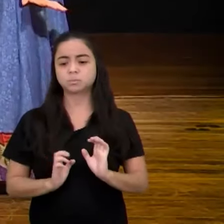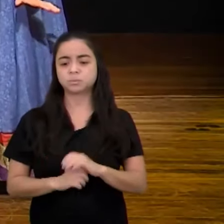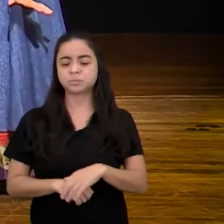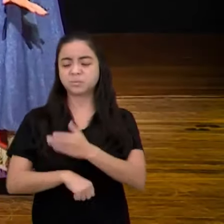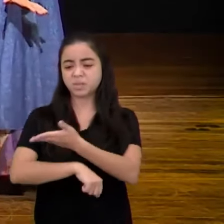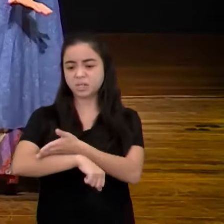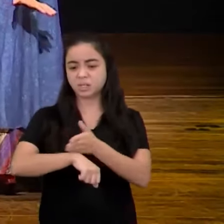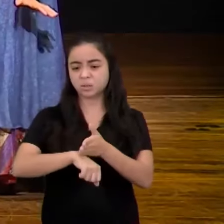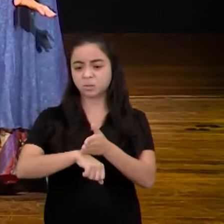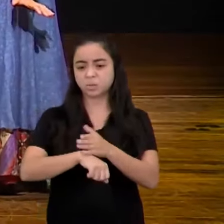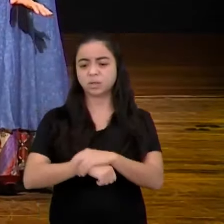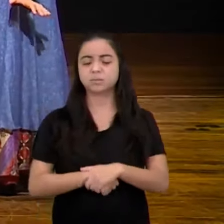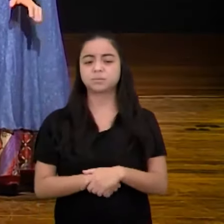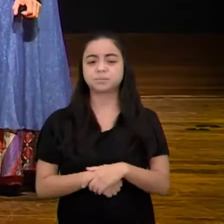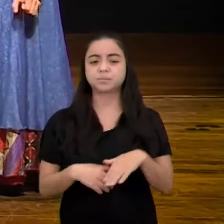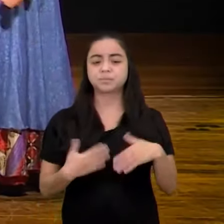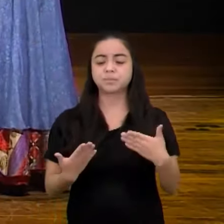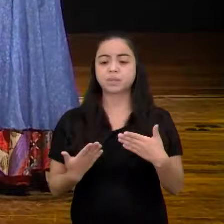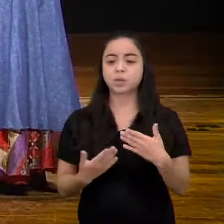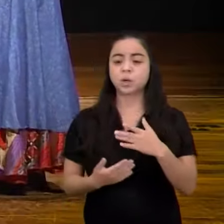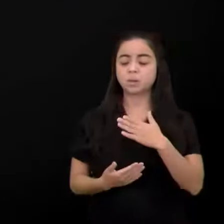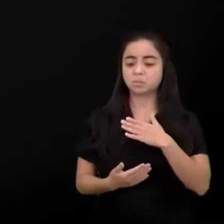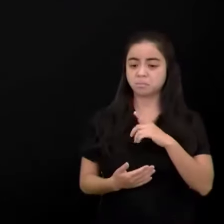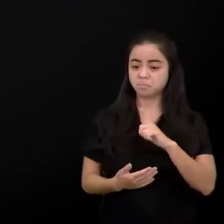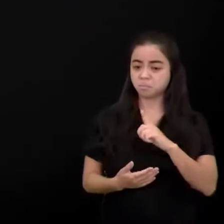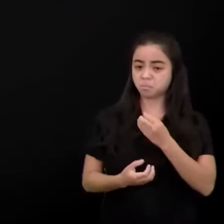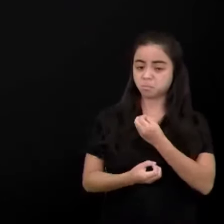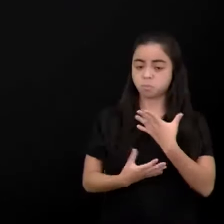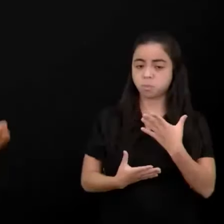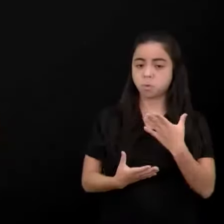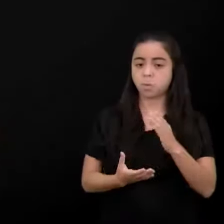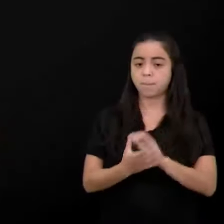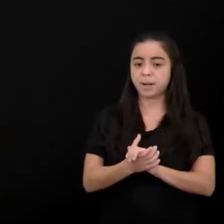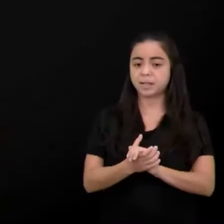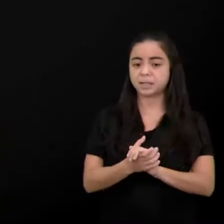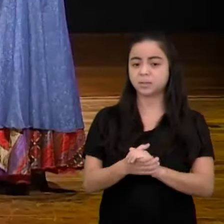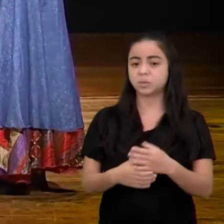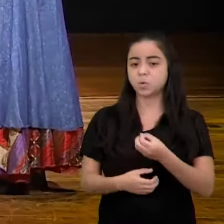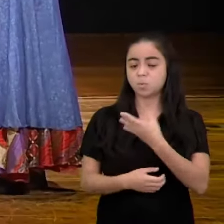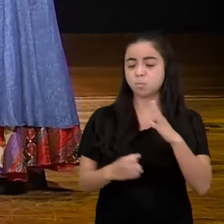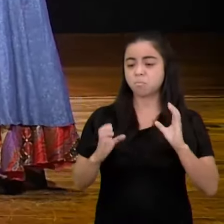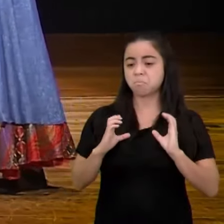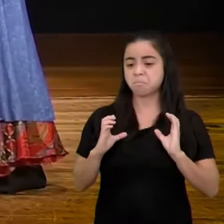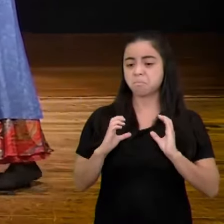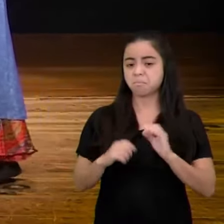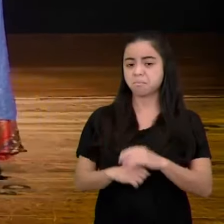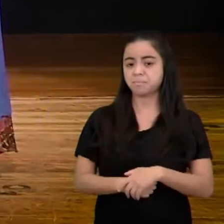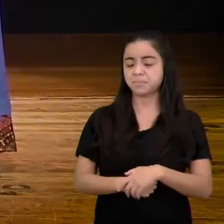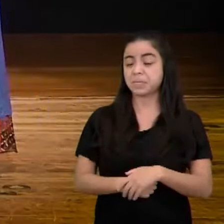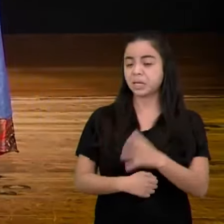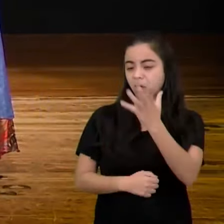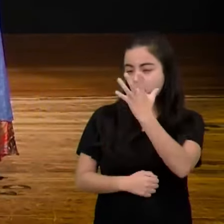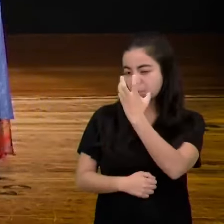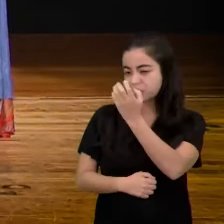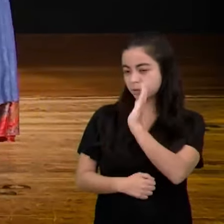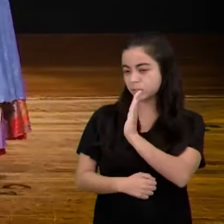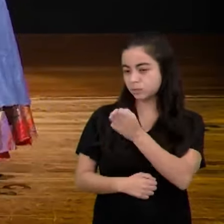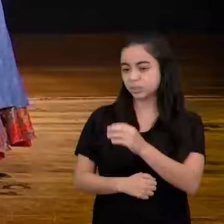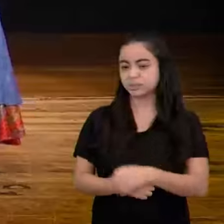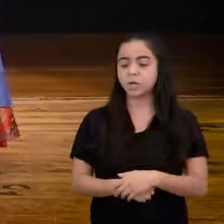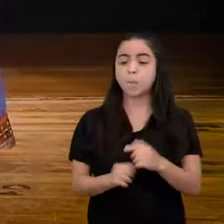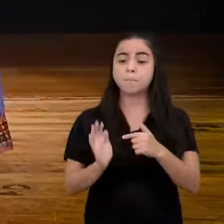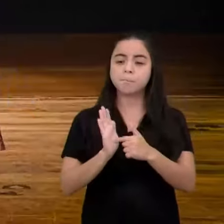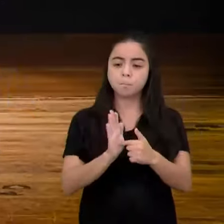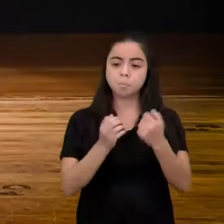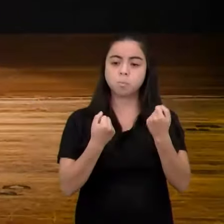falar. Bom, eu lhe trago um bom marido, rico, honrado e caidinho por você. Mostre-me,